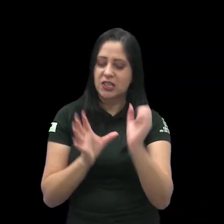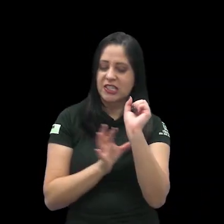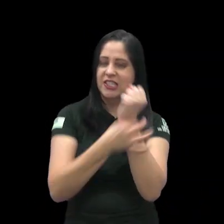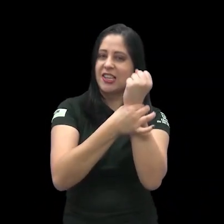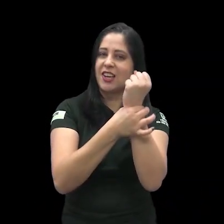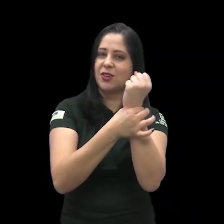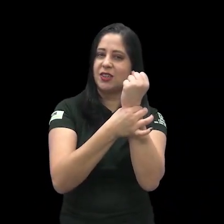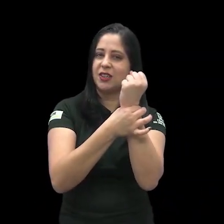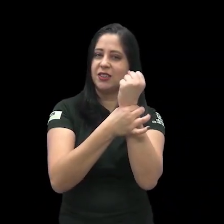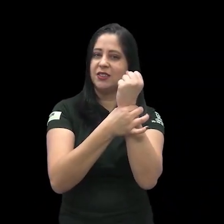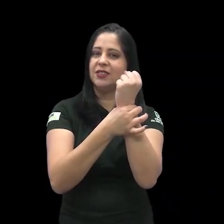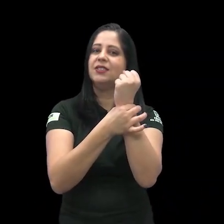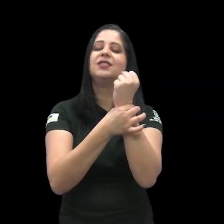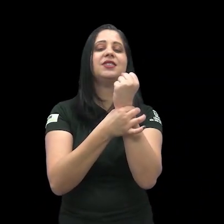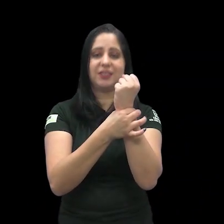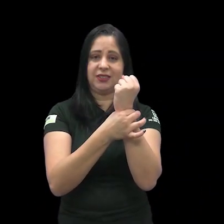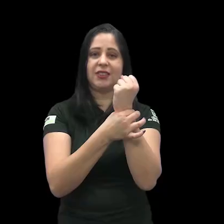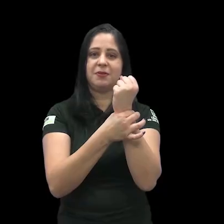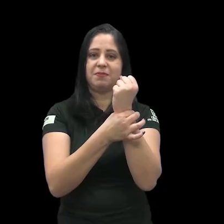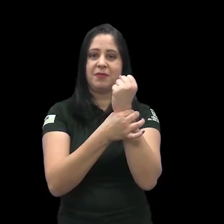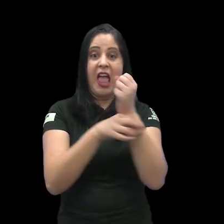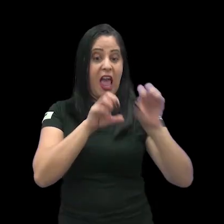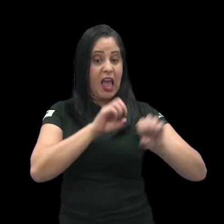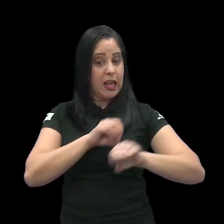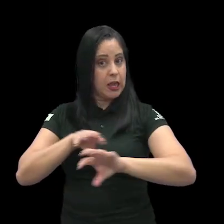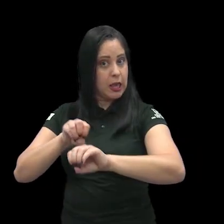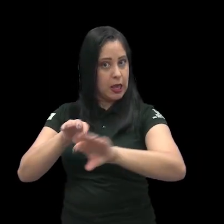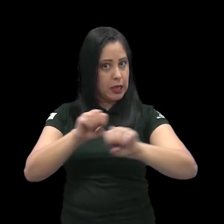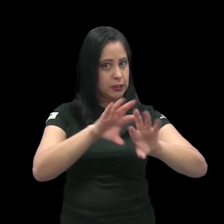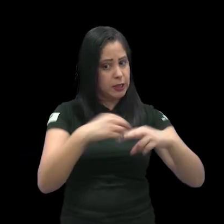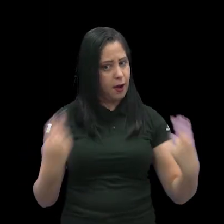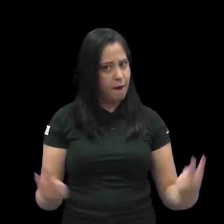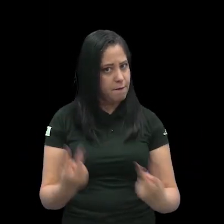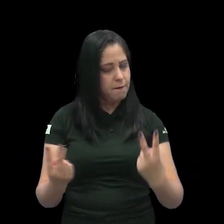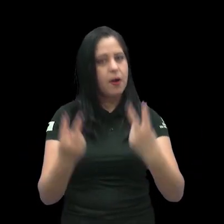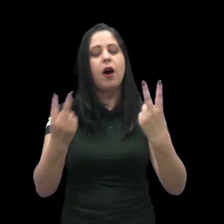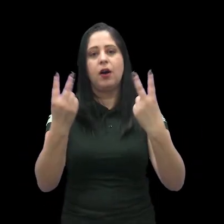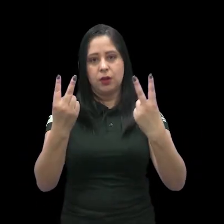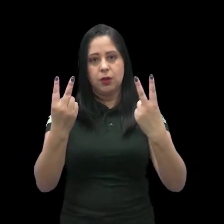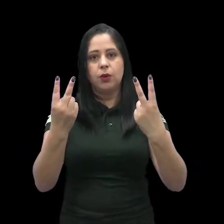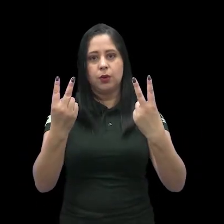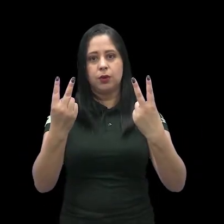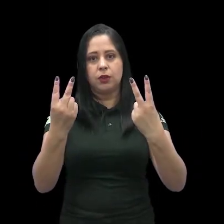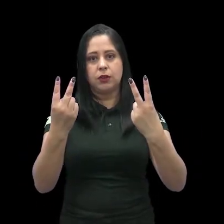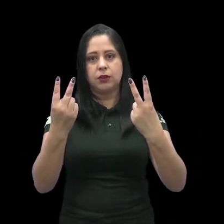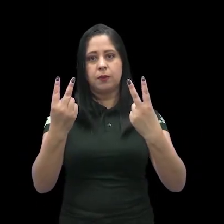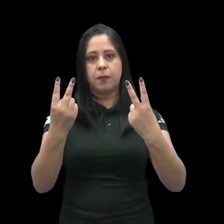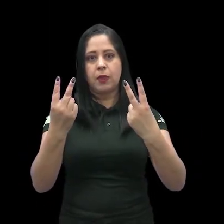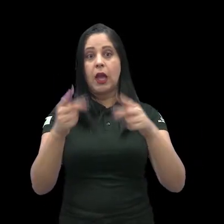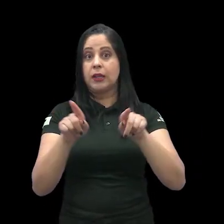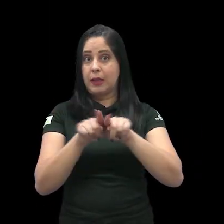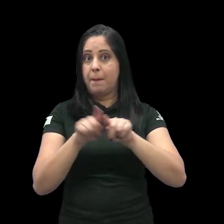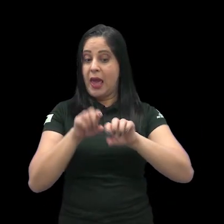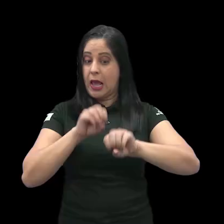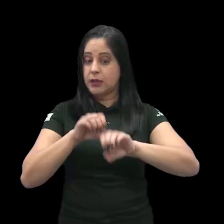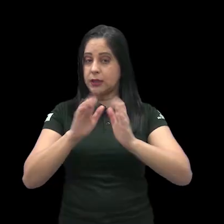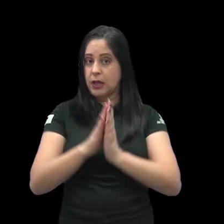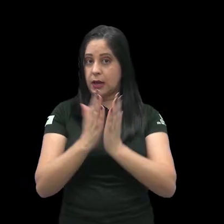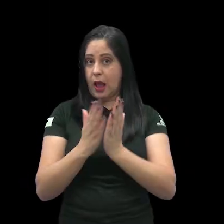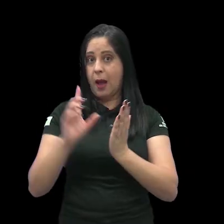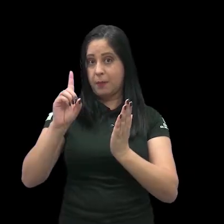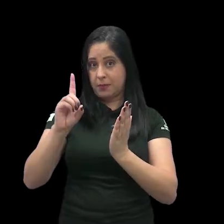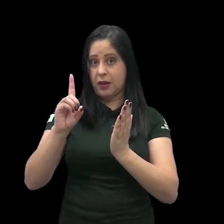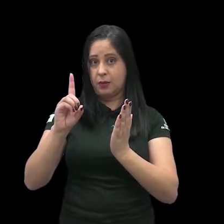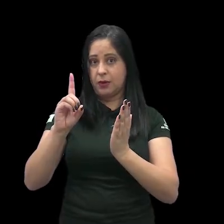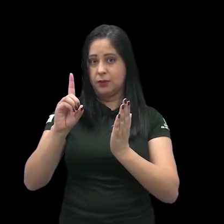segurança, trabalhar com eles a questão da educação, de valores, né? A gente fala muito com eles da palavra de Deus e a gente